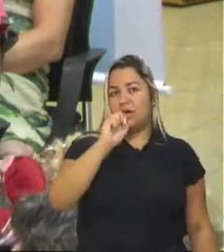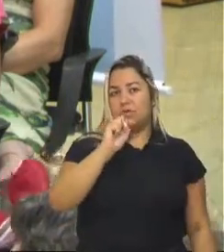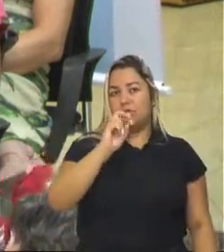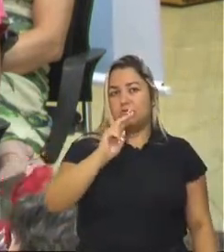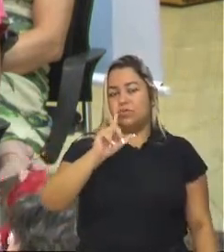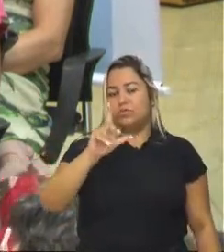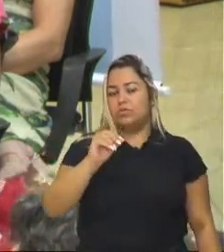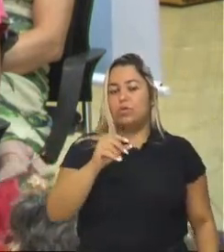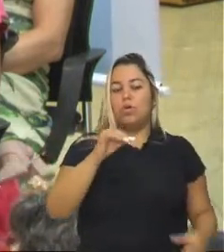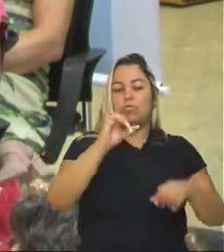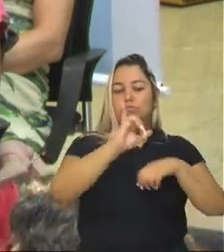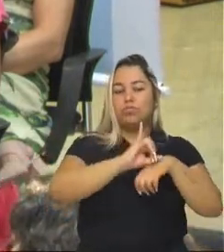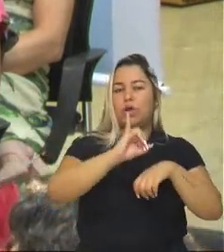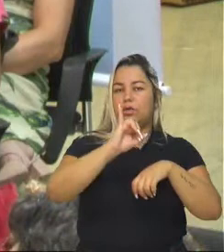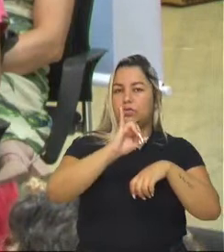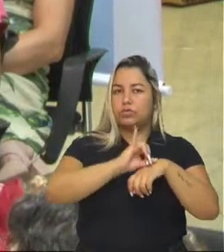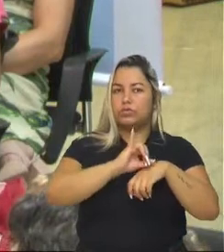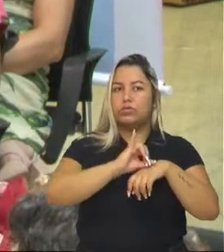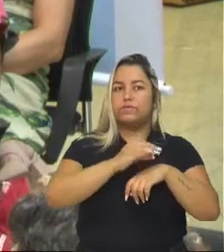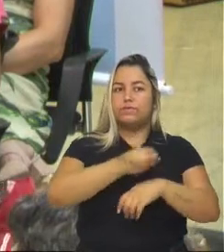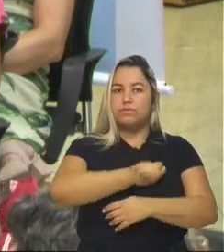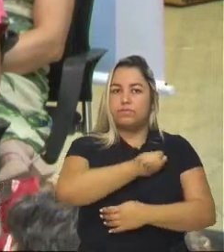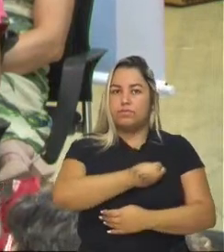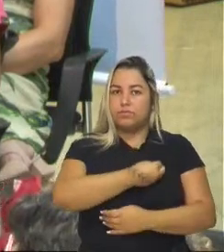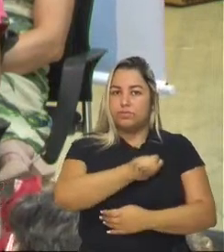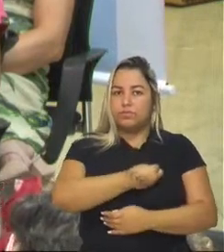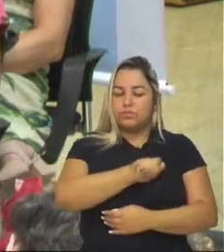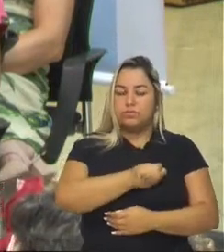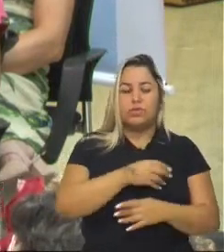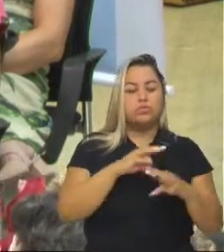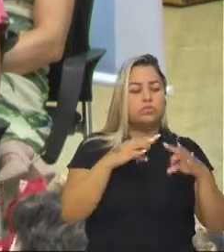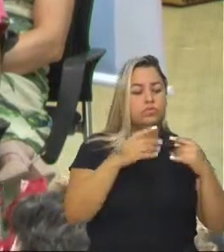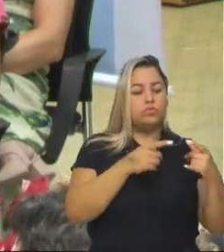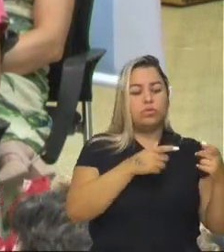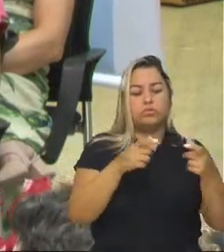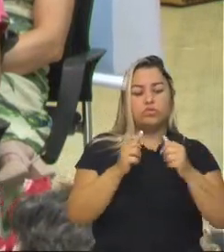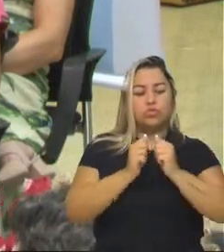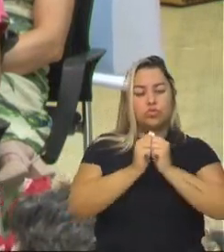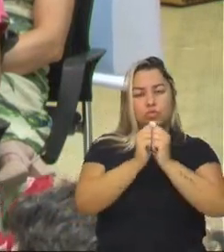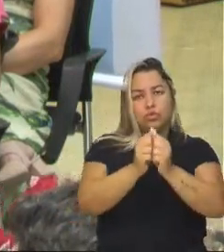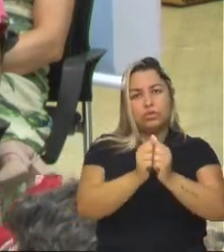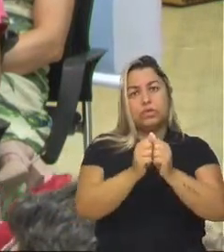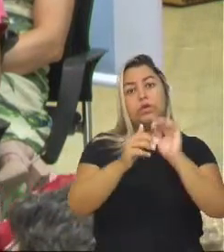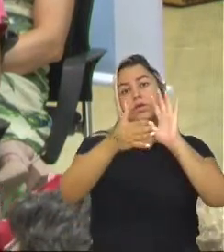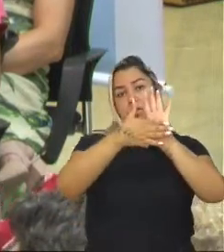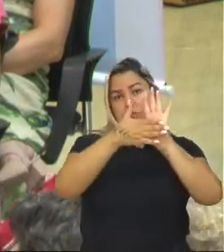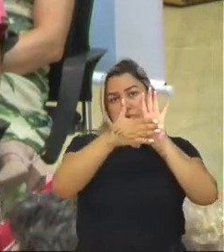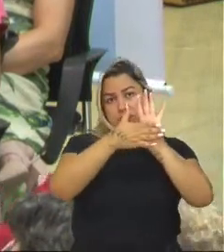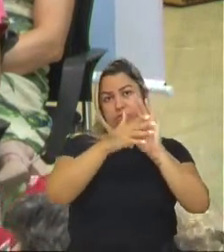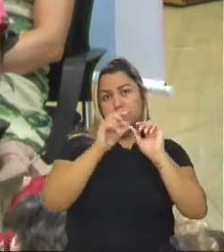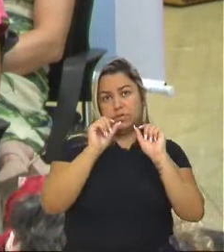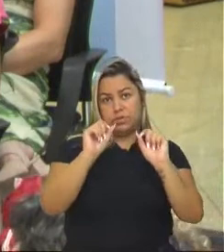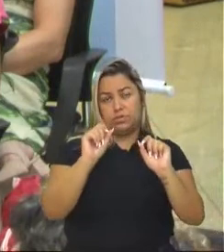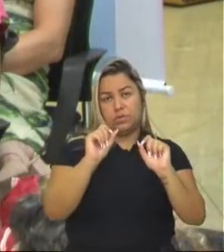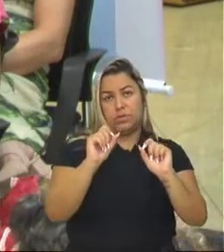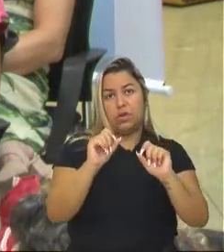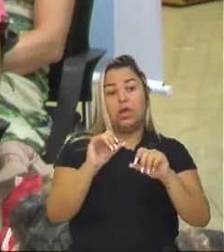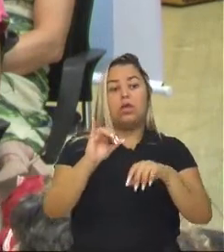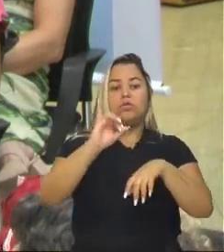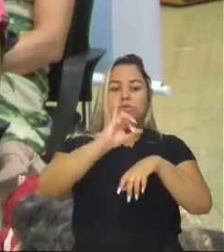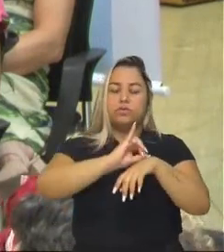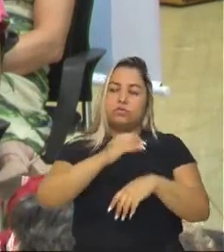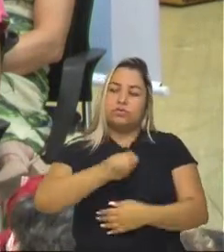de convivência LGBTIA+, mas, na verdade, é um lugar para todo mundo estar junto. E a proposta é essa, né? Assim, é um centro de